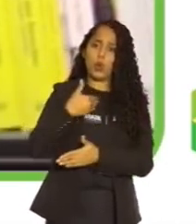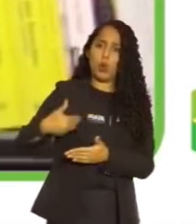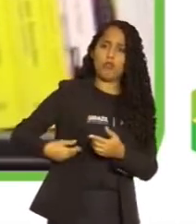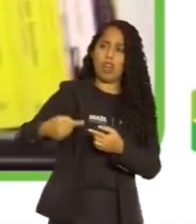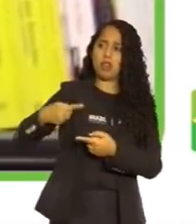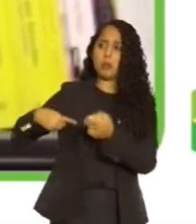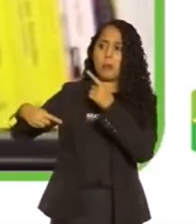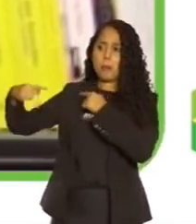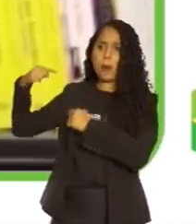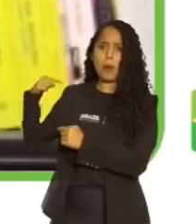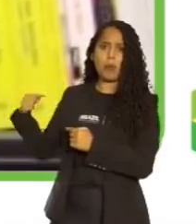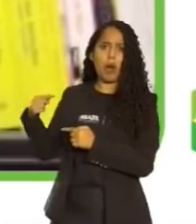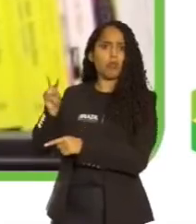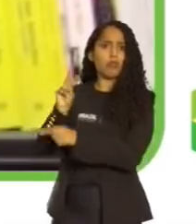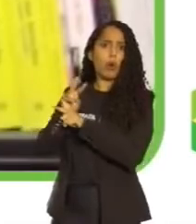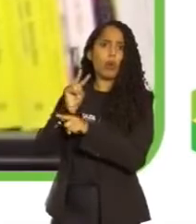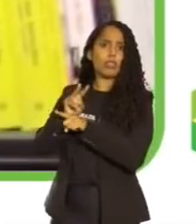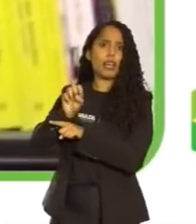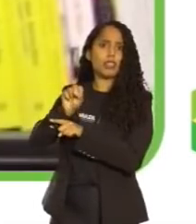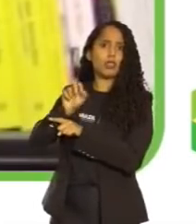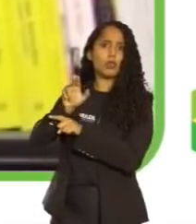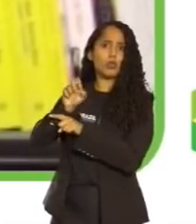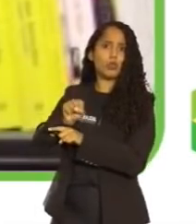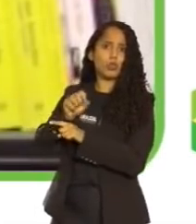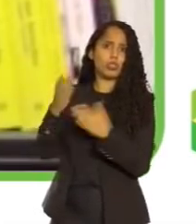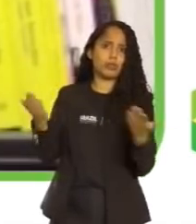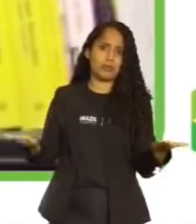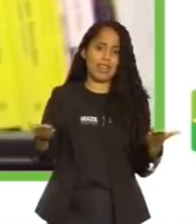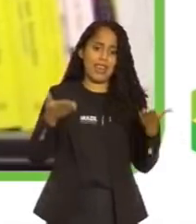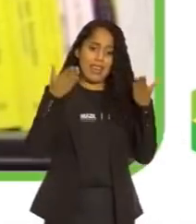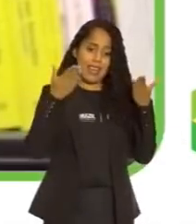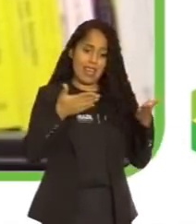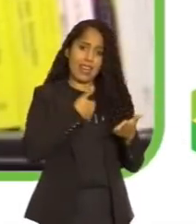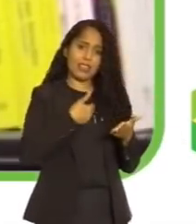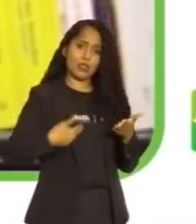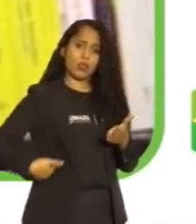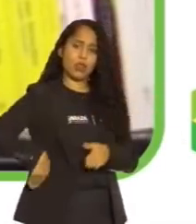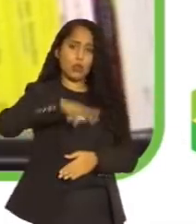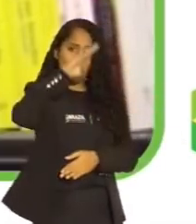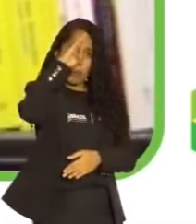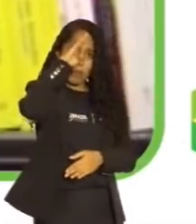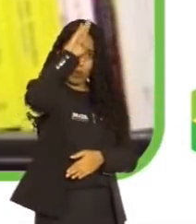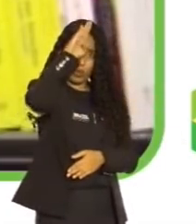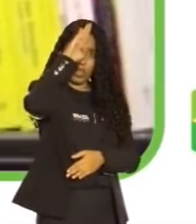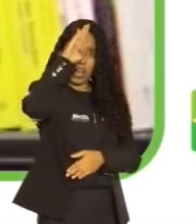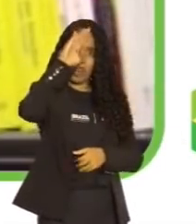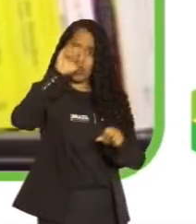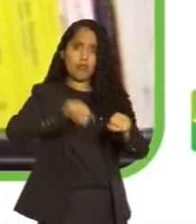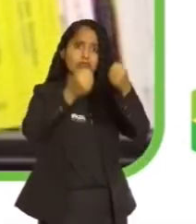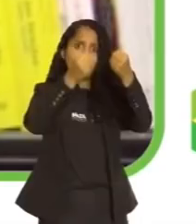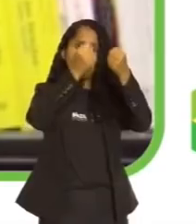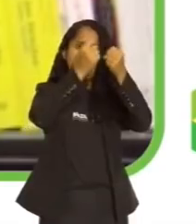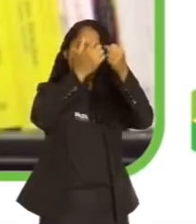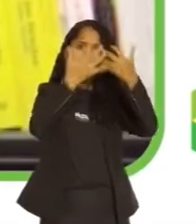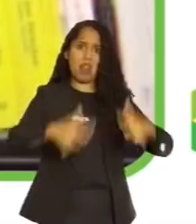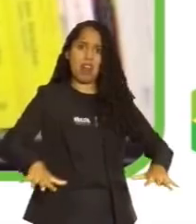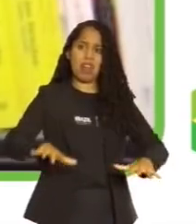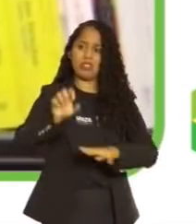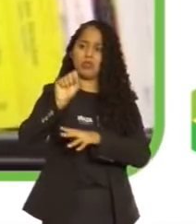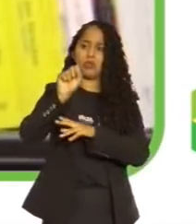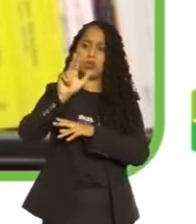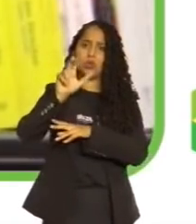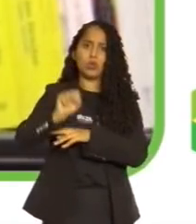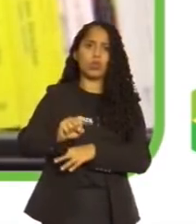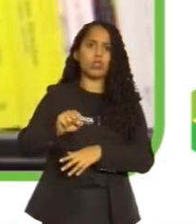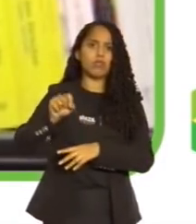qual partido, preservaram o SUS, Sistema Único de Saúde. E este governo, o governo Bolsonaro, destruiu o Sistema Único de